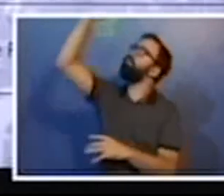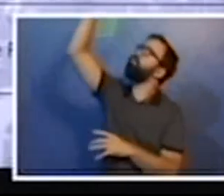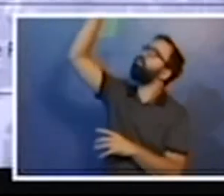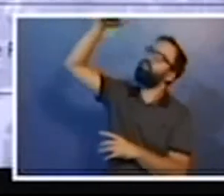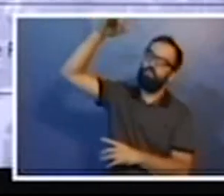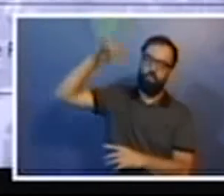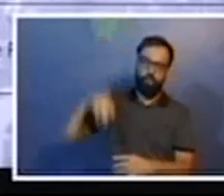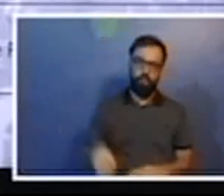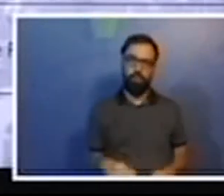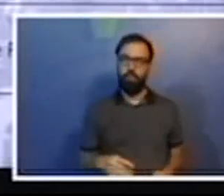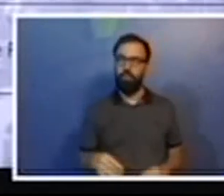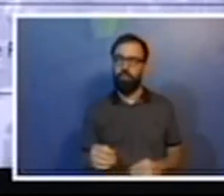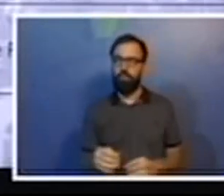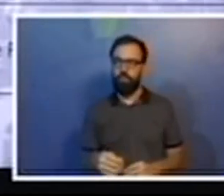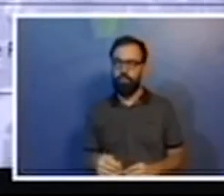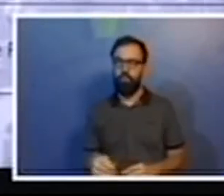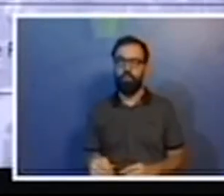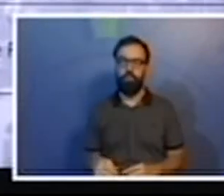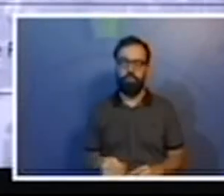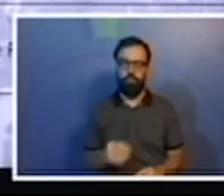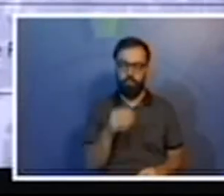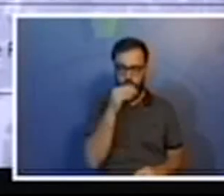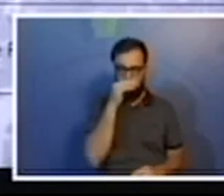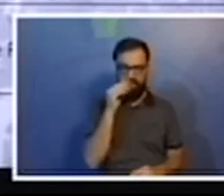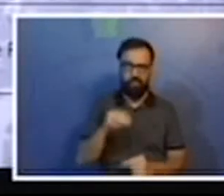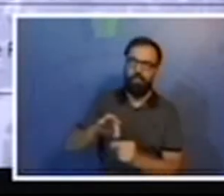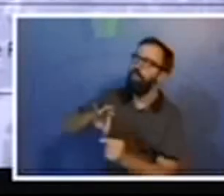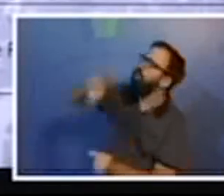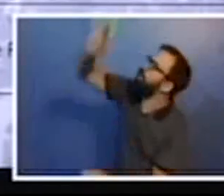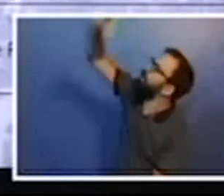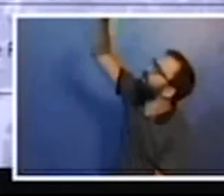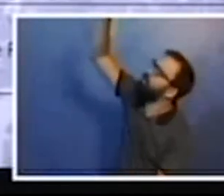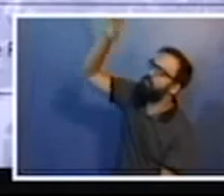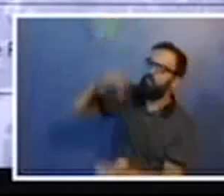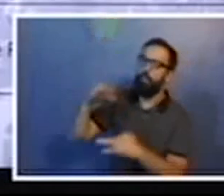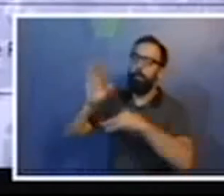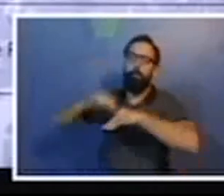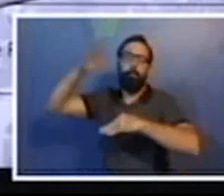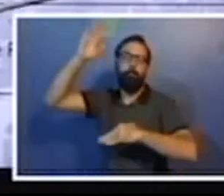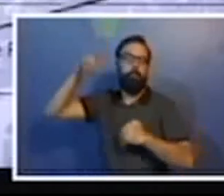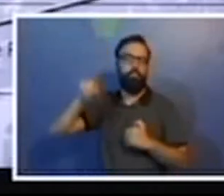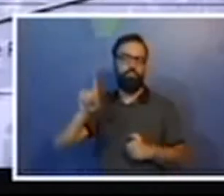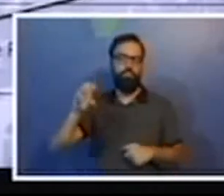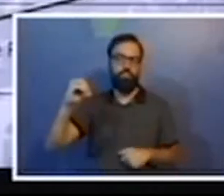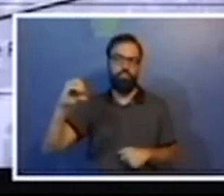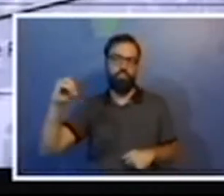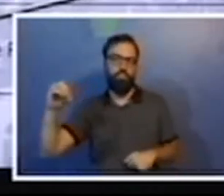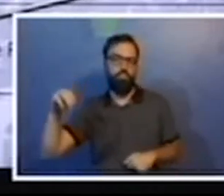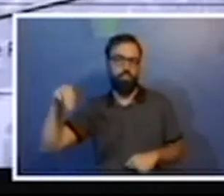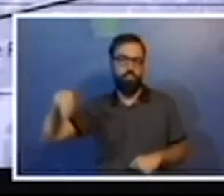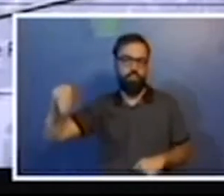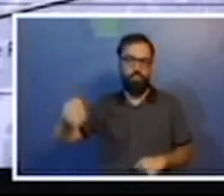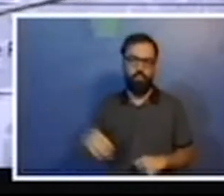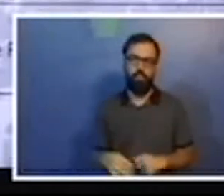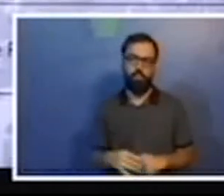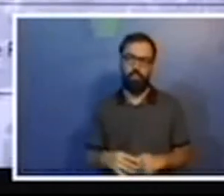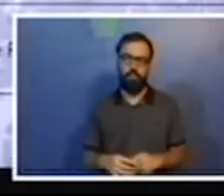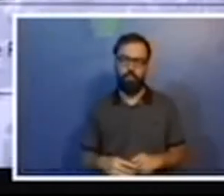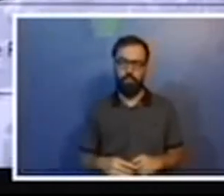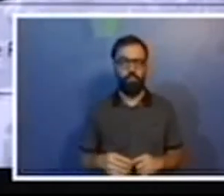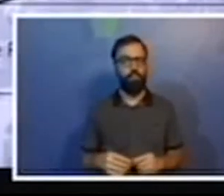porte sendo que alguns representantes com uma sequoia pode ser maior que 100 metros de altura as principais novidades